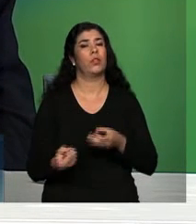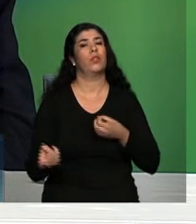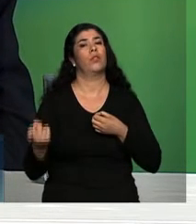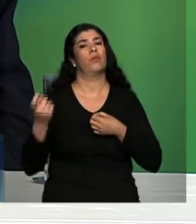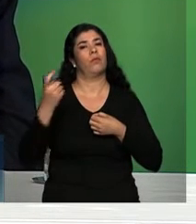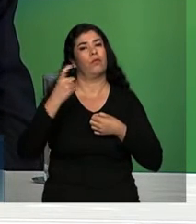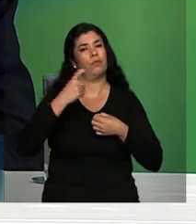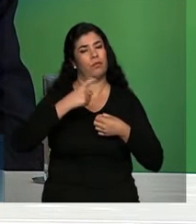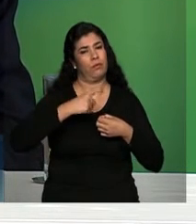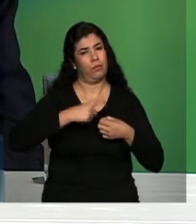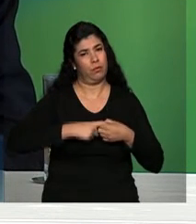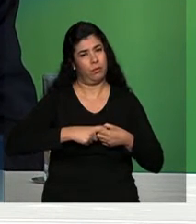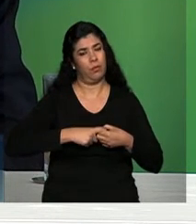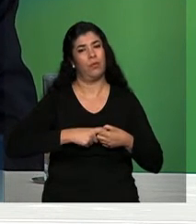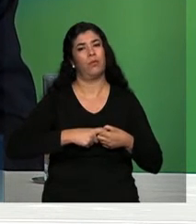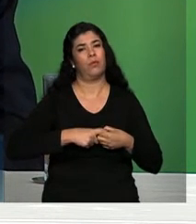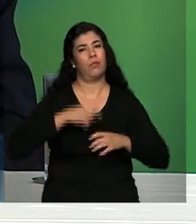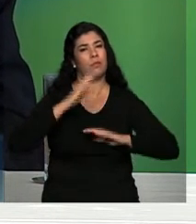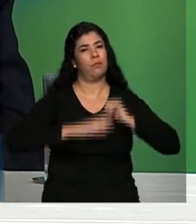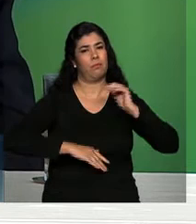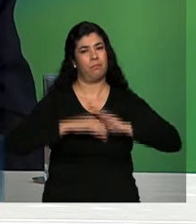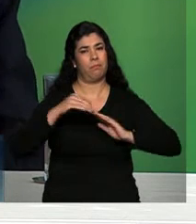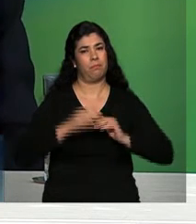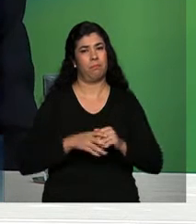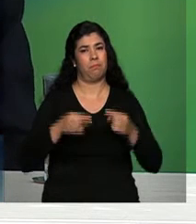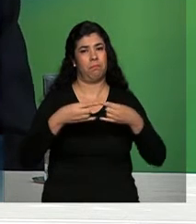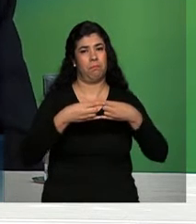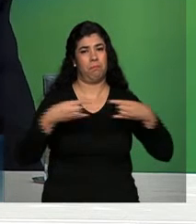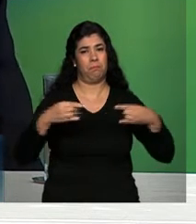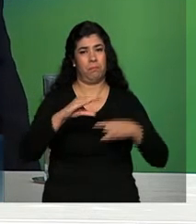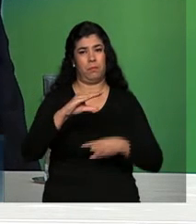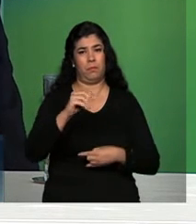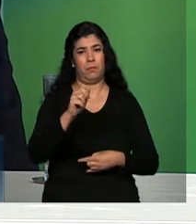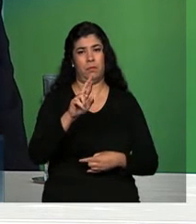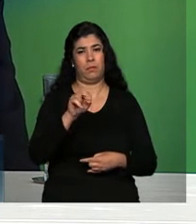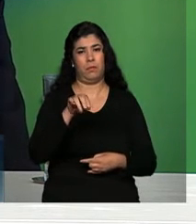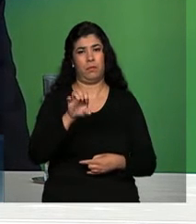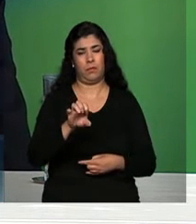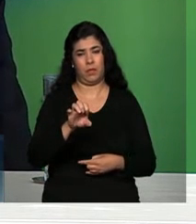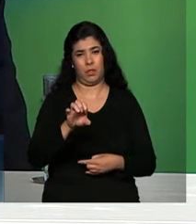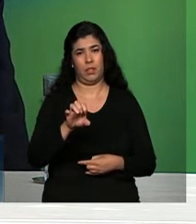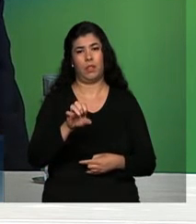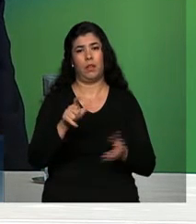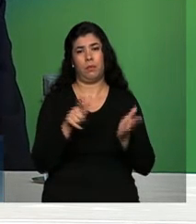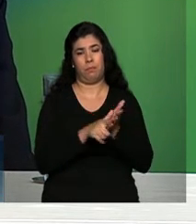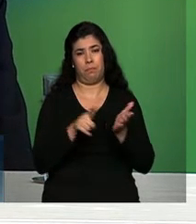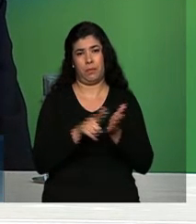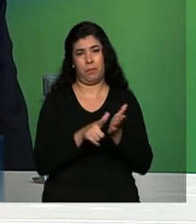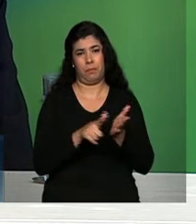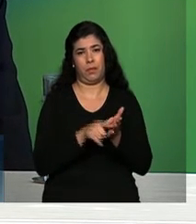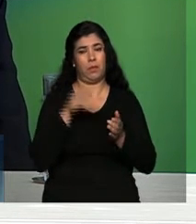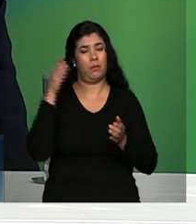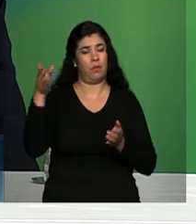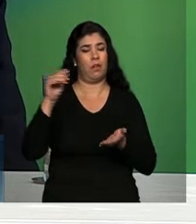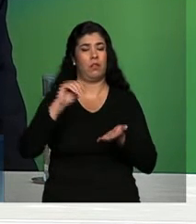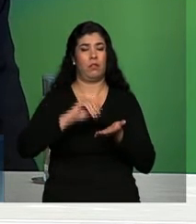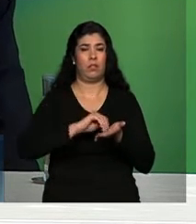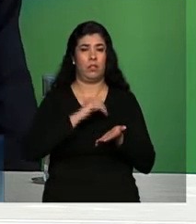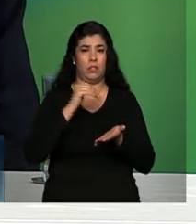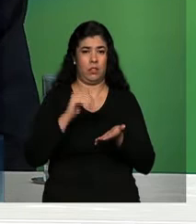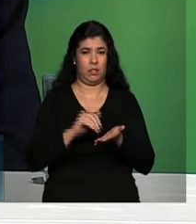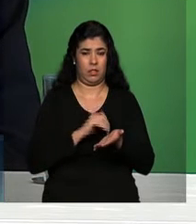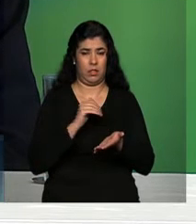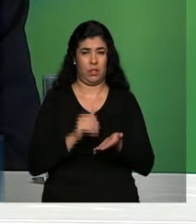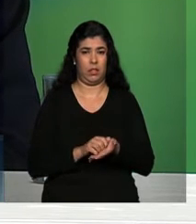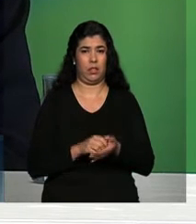bom e velho carnê. E lançamos então, até com os recursos da própria Secretaria da Micro e Pequena